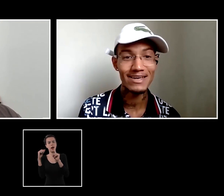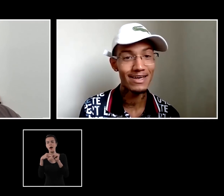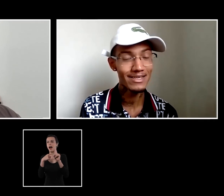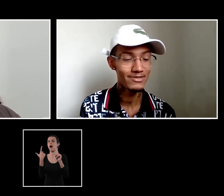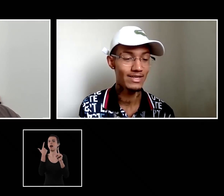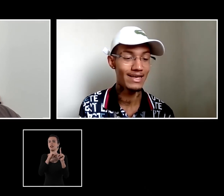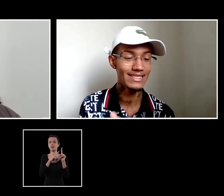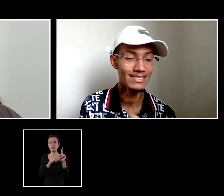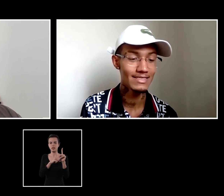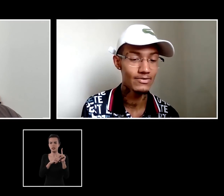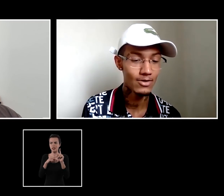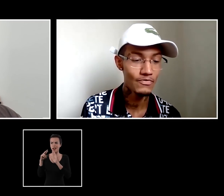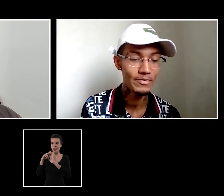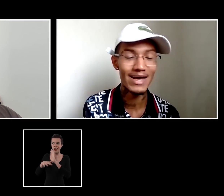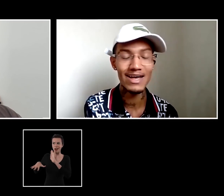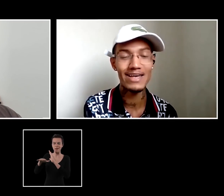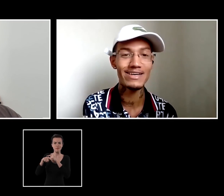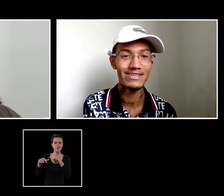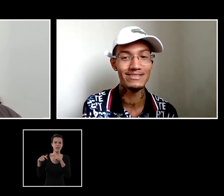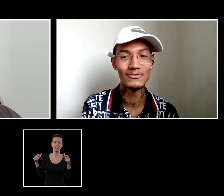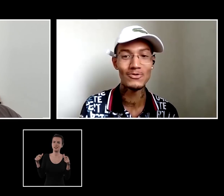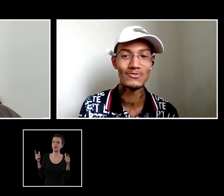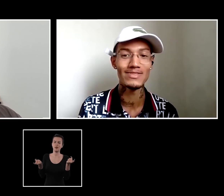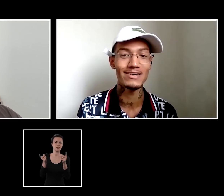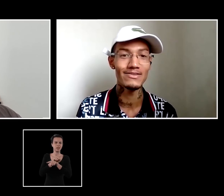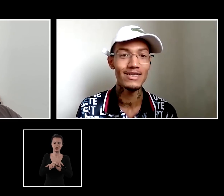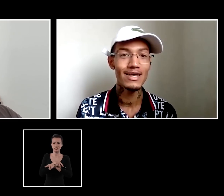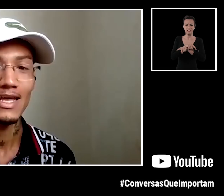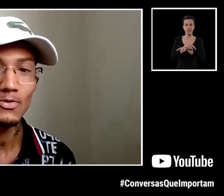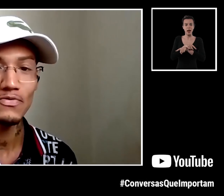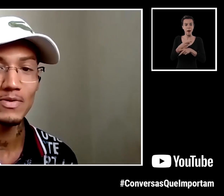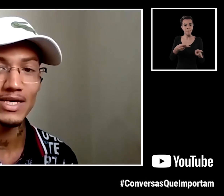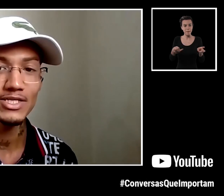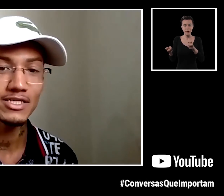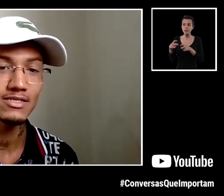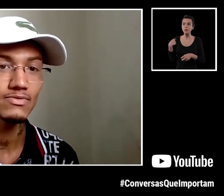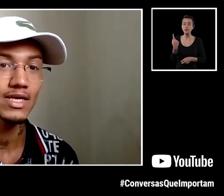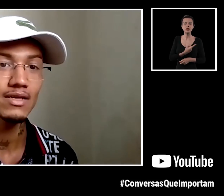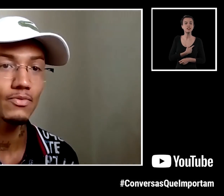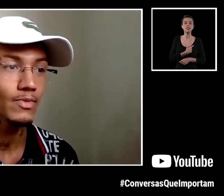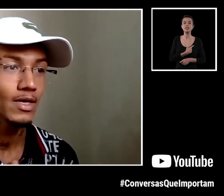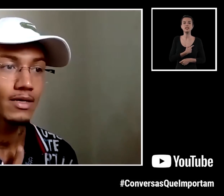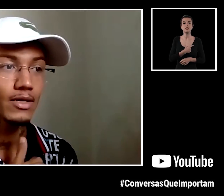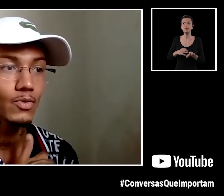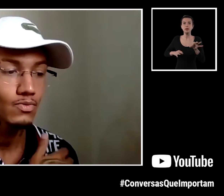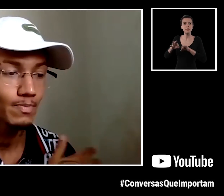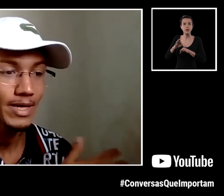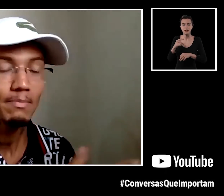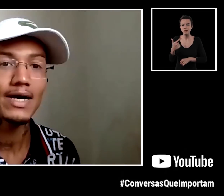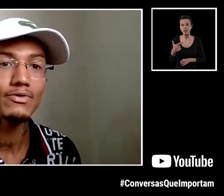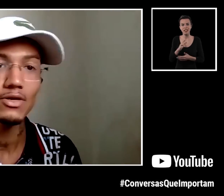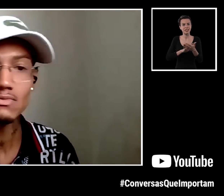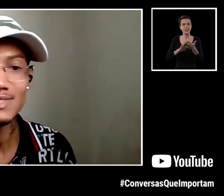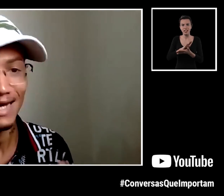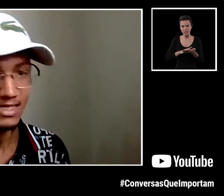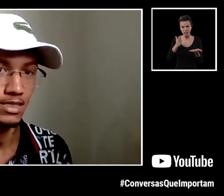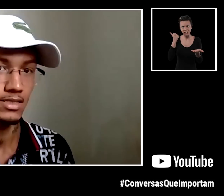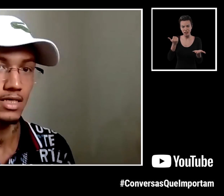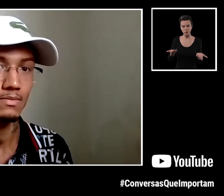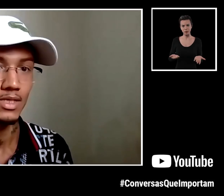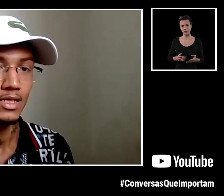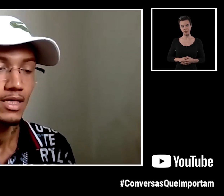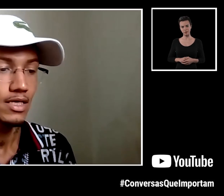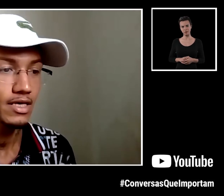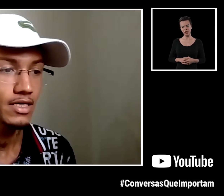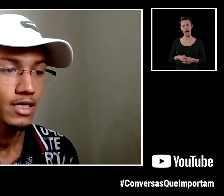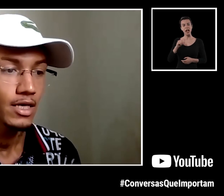Exatamente, é aquilo, né? A exceção, ela confirma a regra, não o contrário. Ela confirma que a gente não tem nenhum preparo, nem nada,